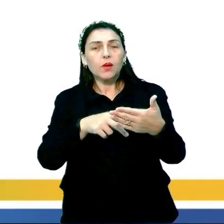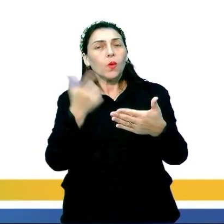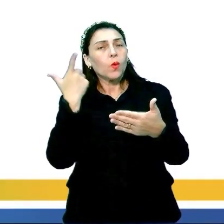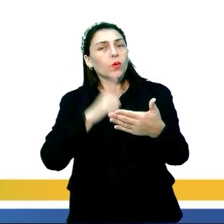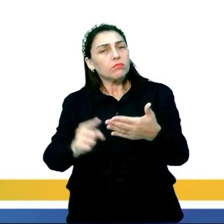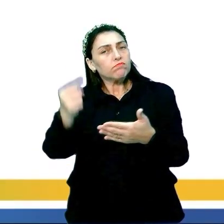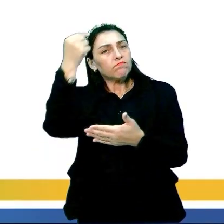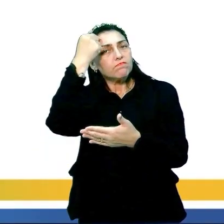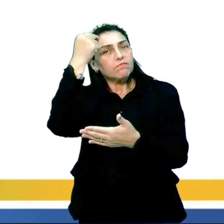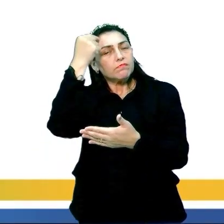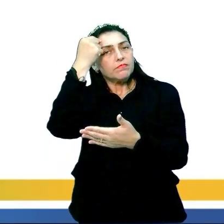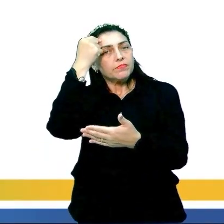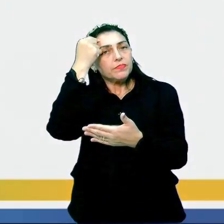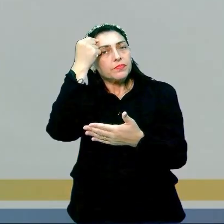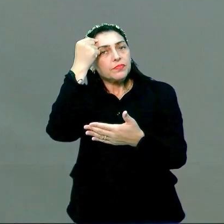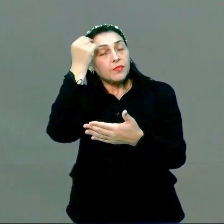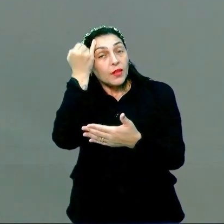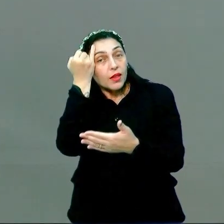reflexão.